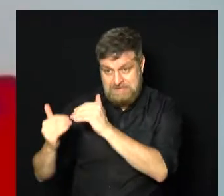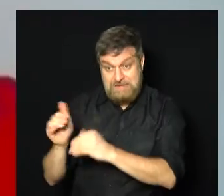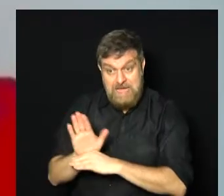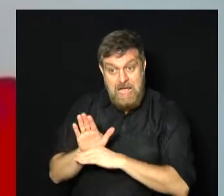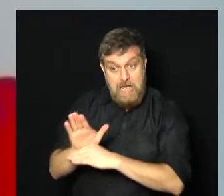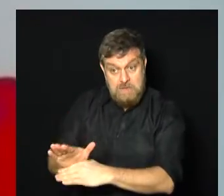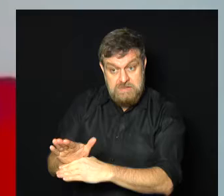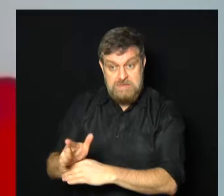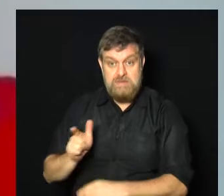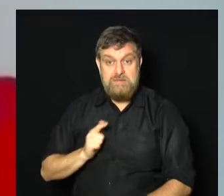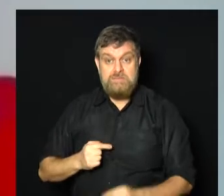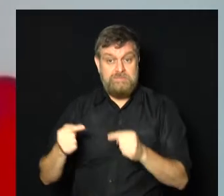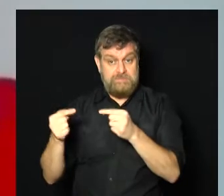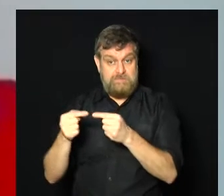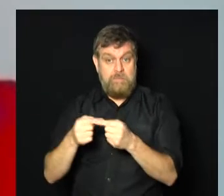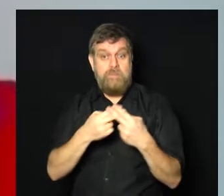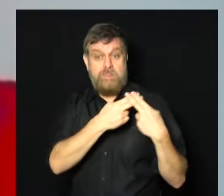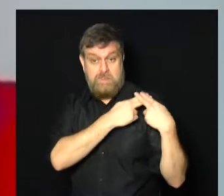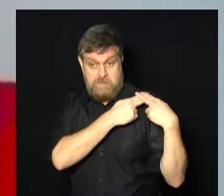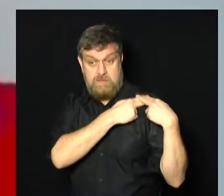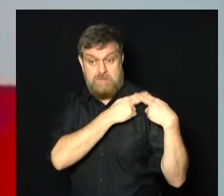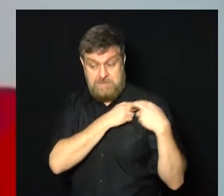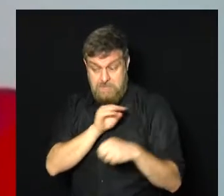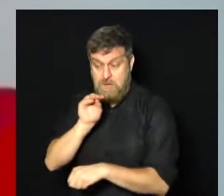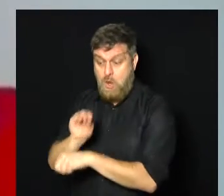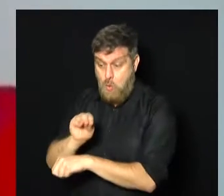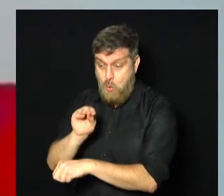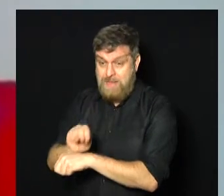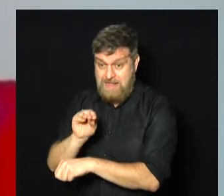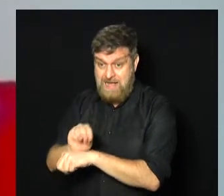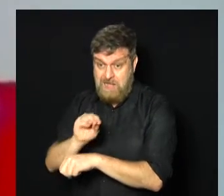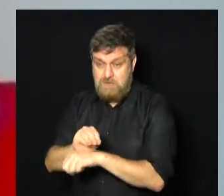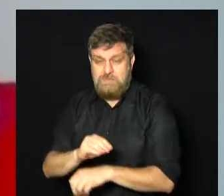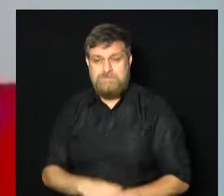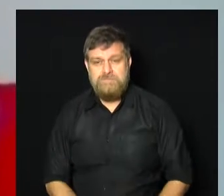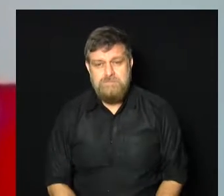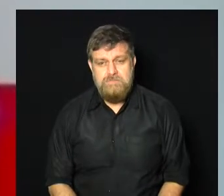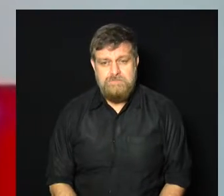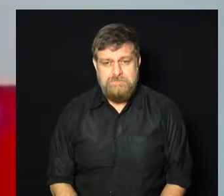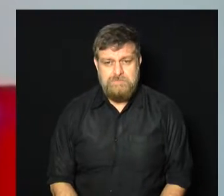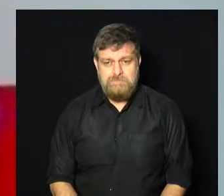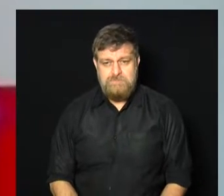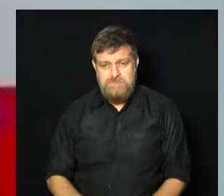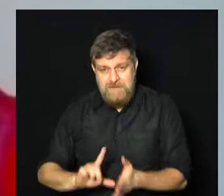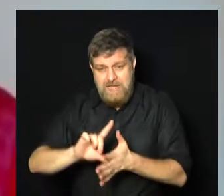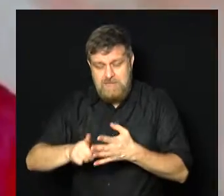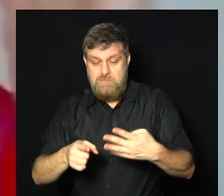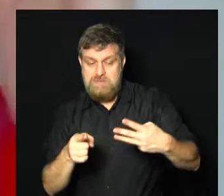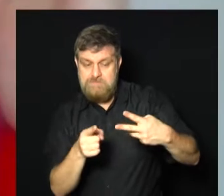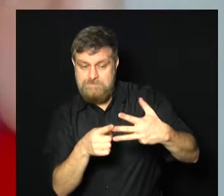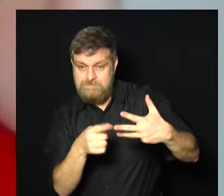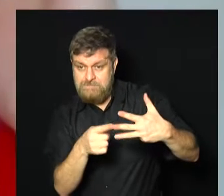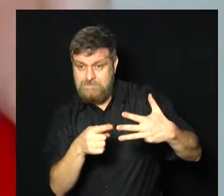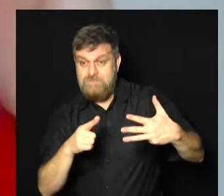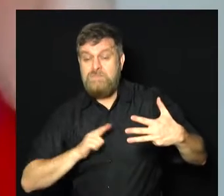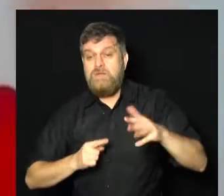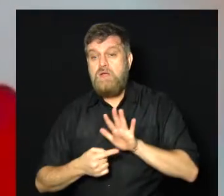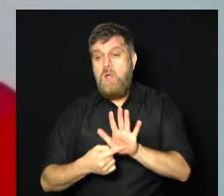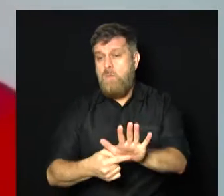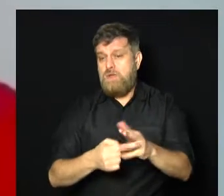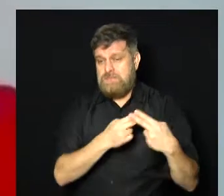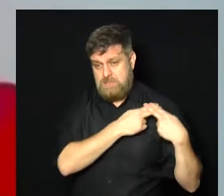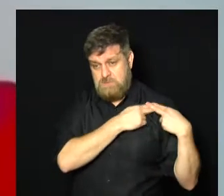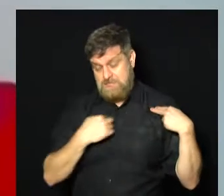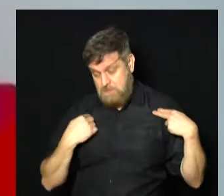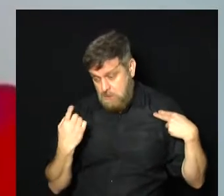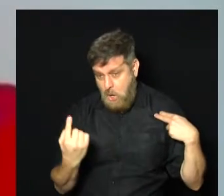desenvolvimento, corresponsabilizar-se pelo cuidado. E mais adiante aparece, como atribuição para